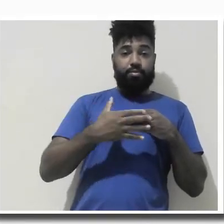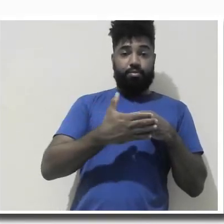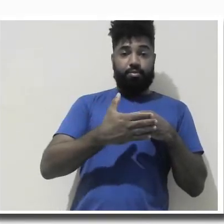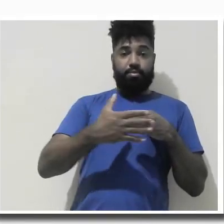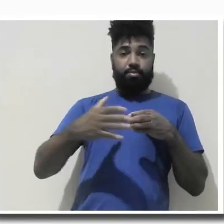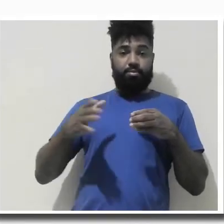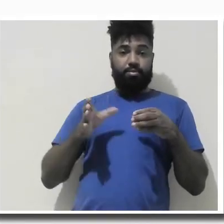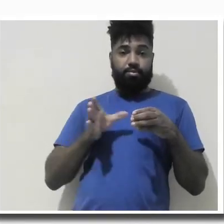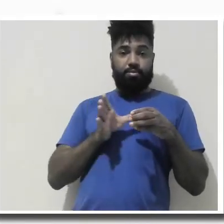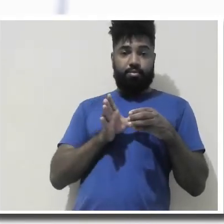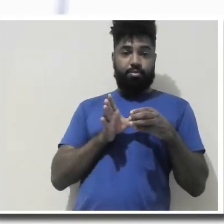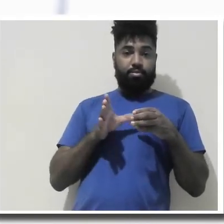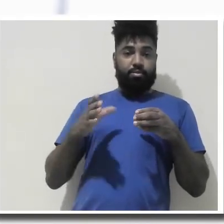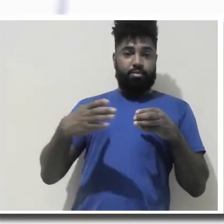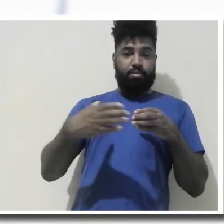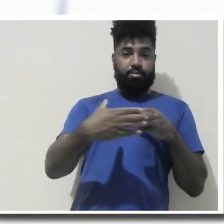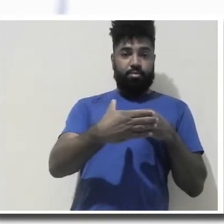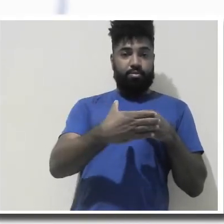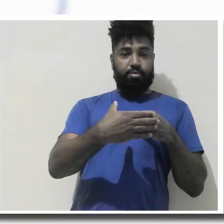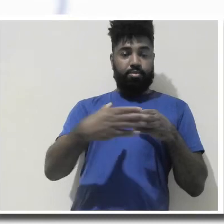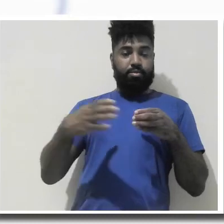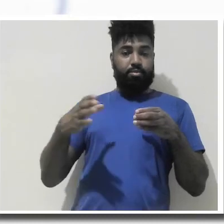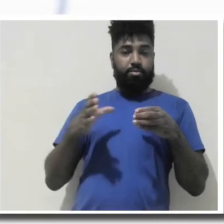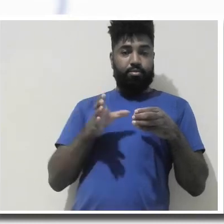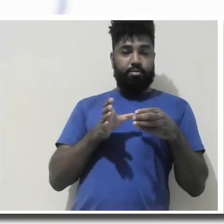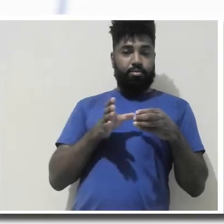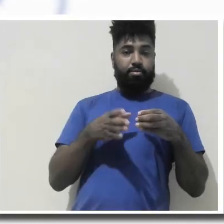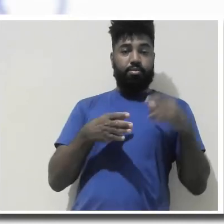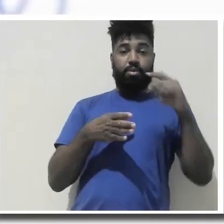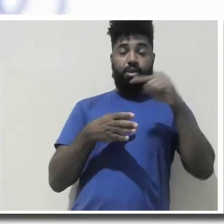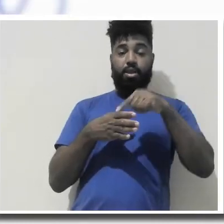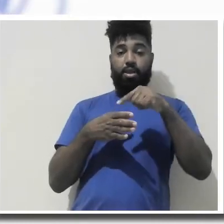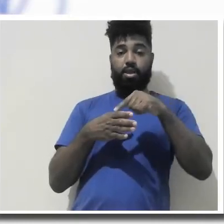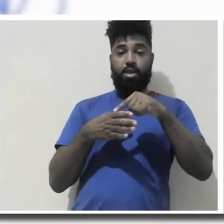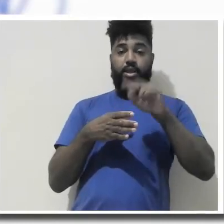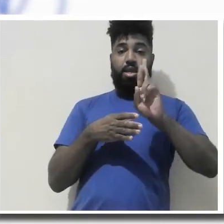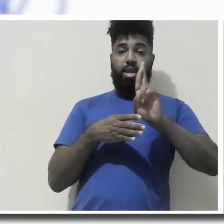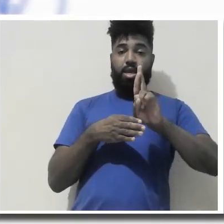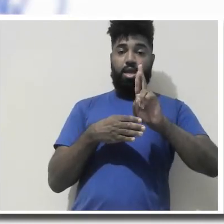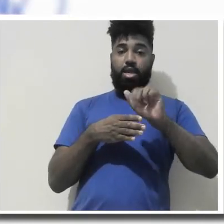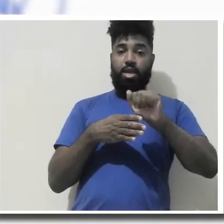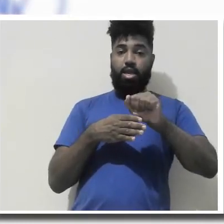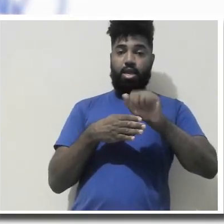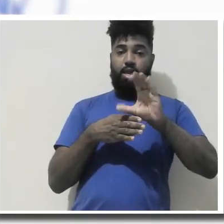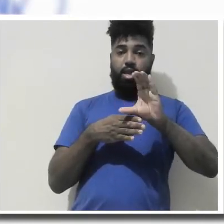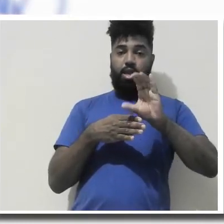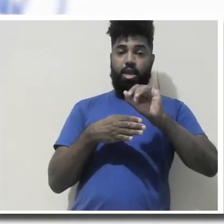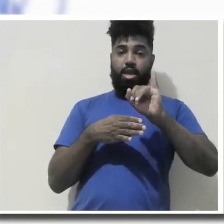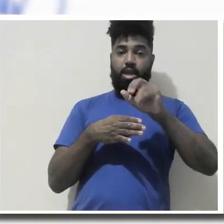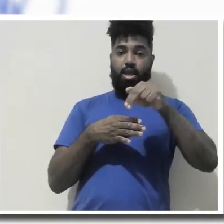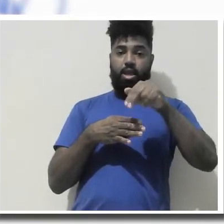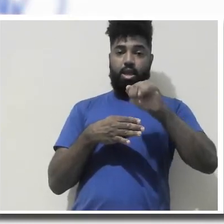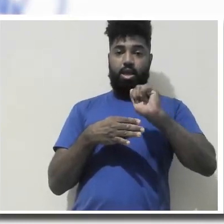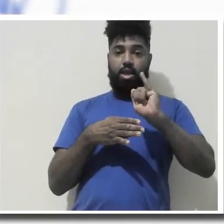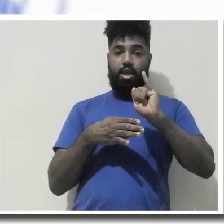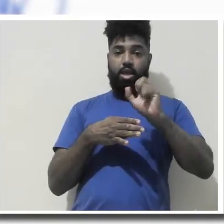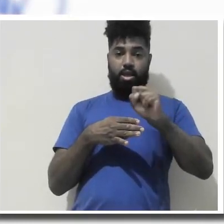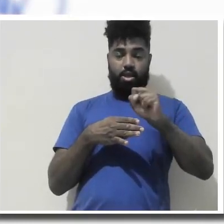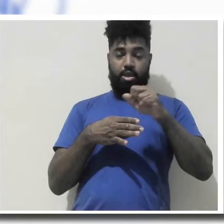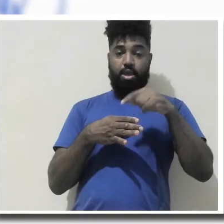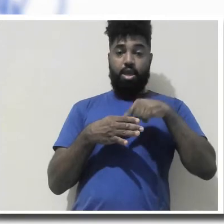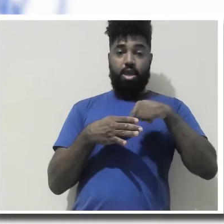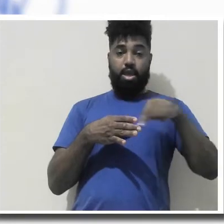Depois, temos o conjunto dos números racionais, que por sua vez tem todos